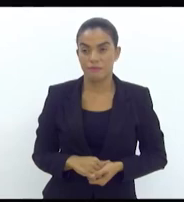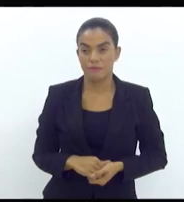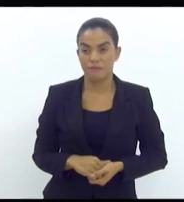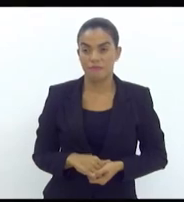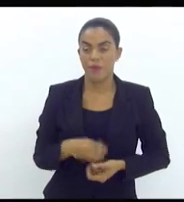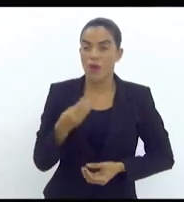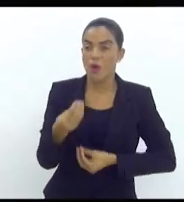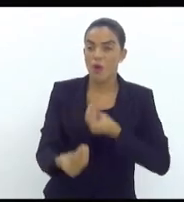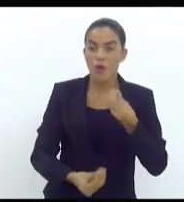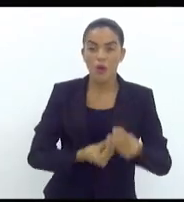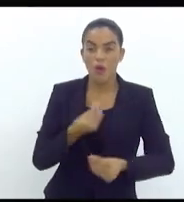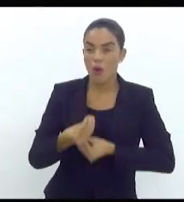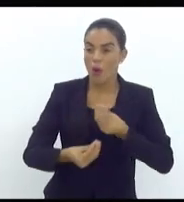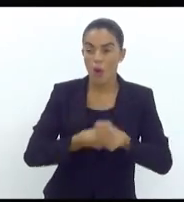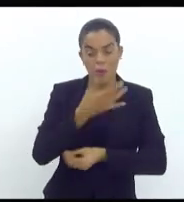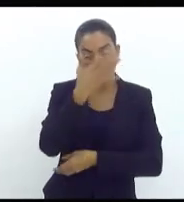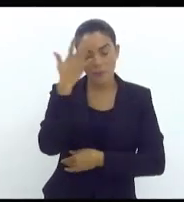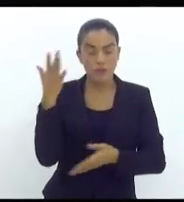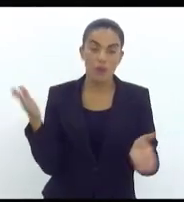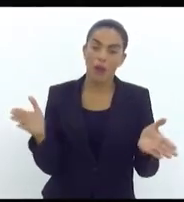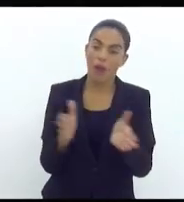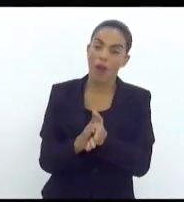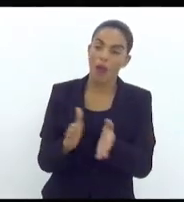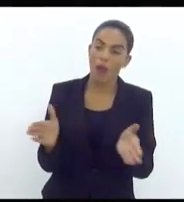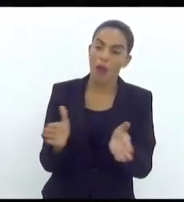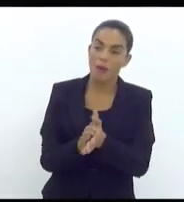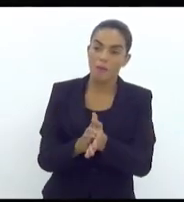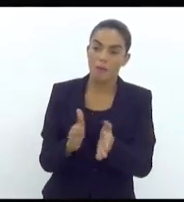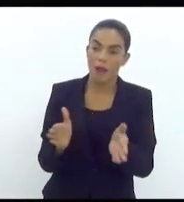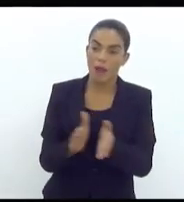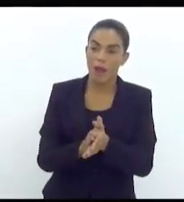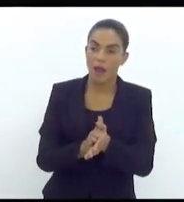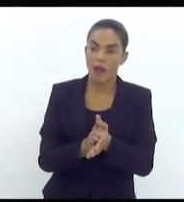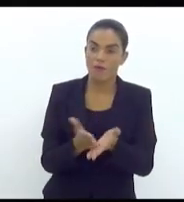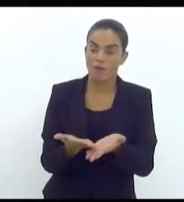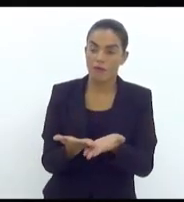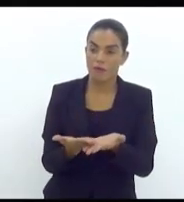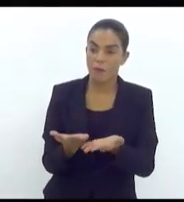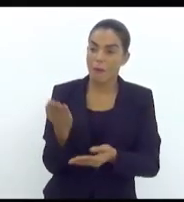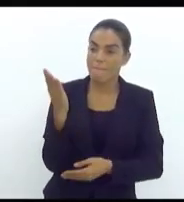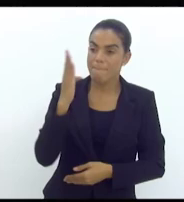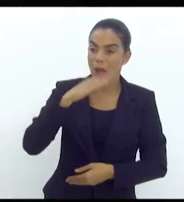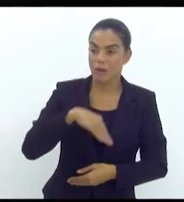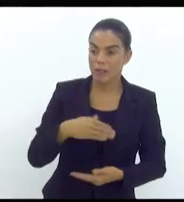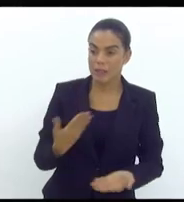como é que alguém aplaude uma provoca dessas